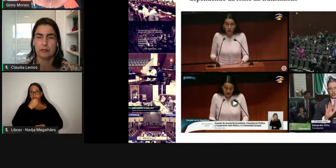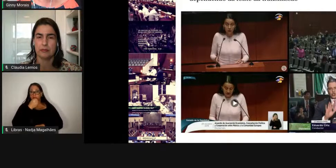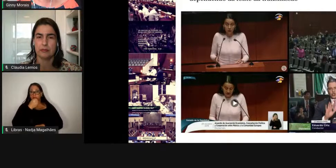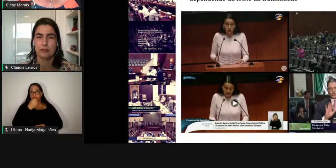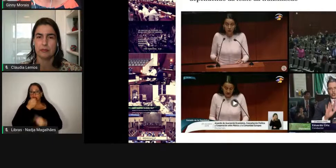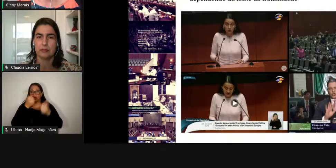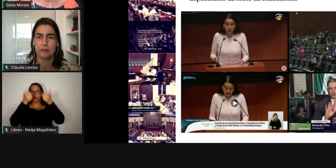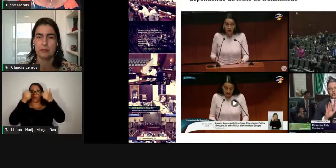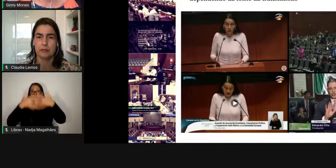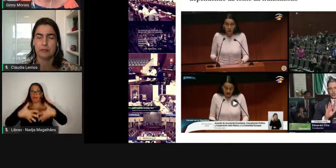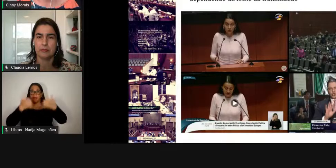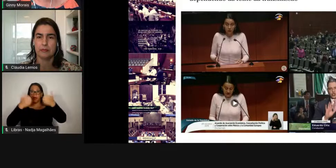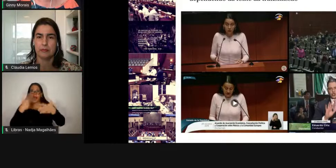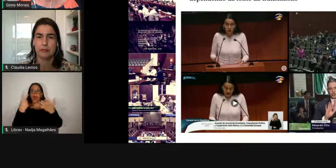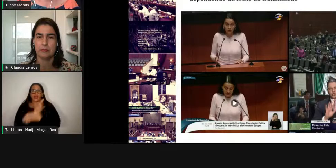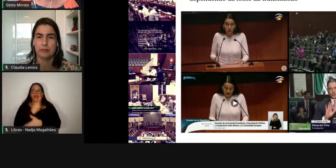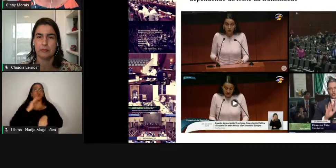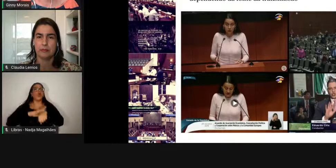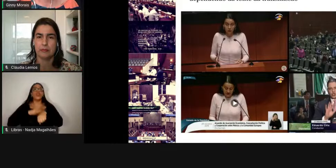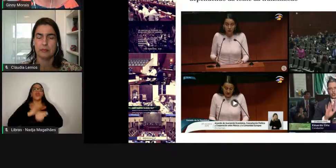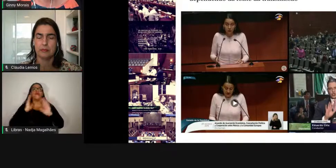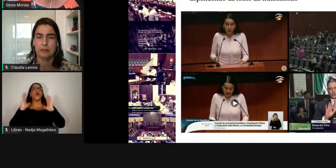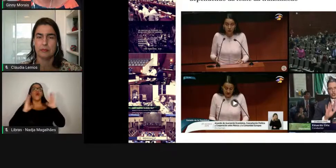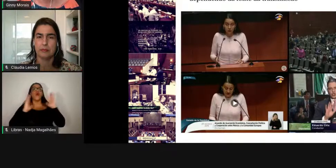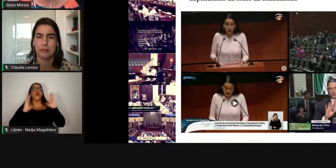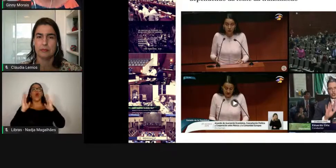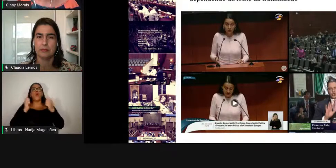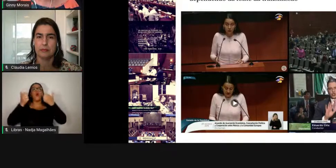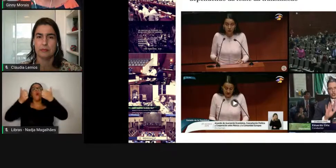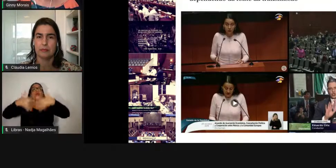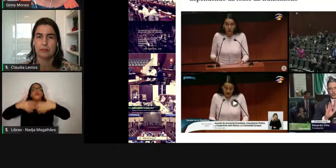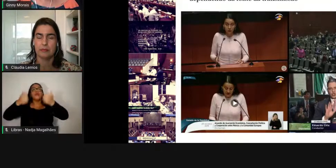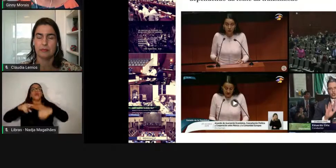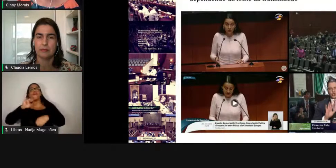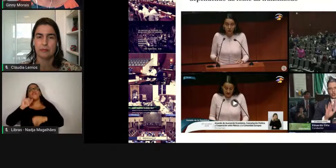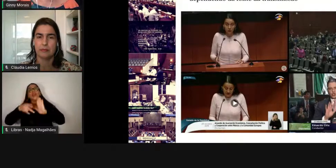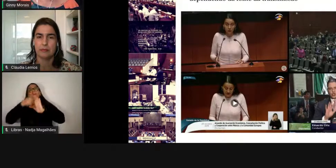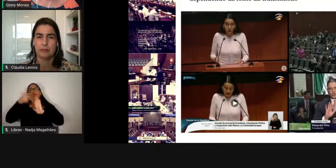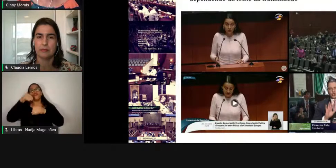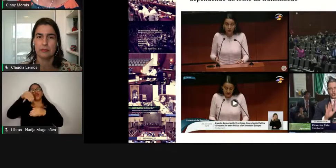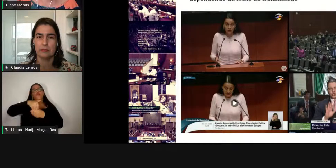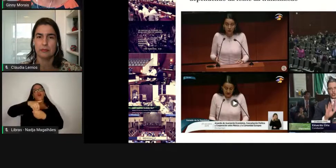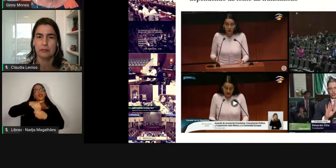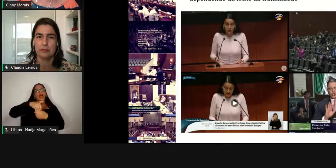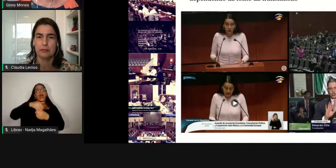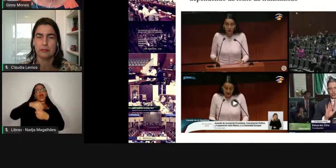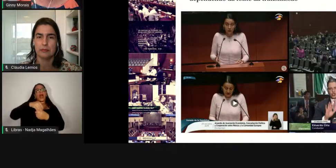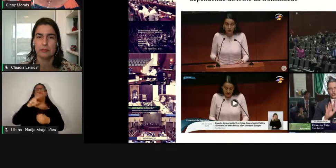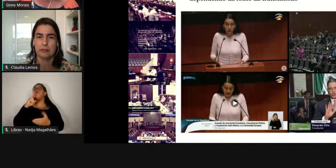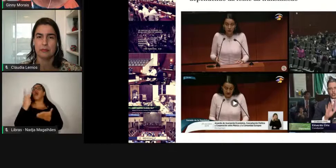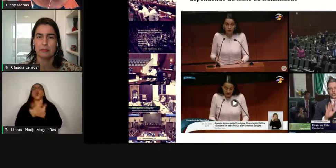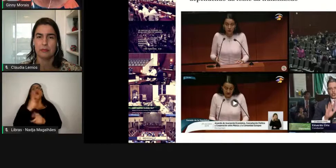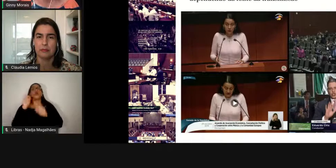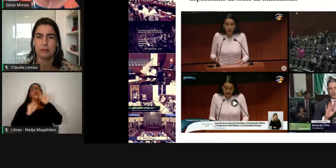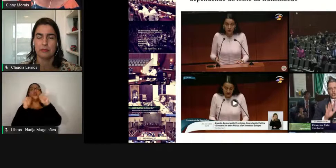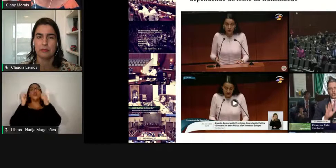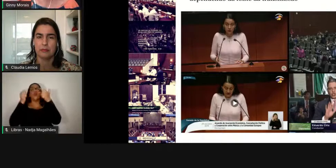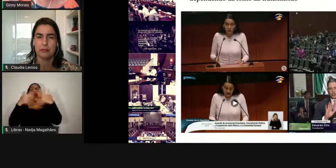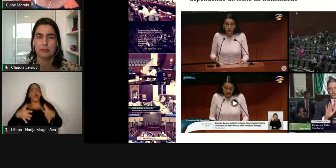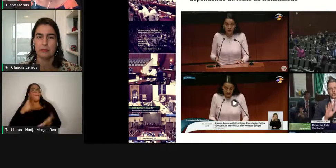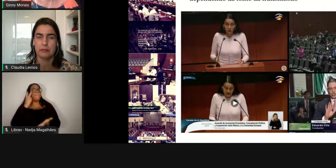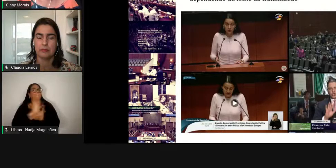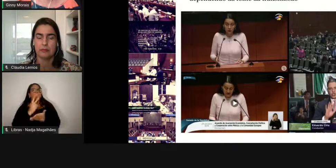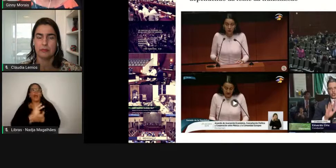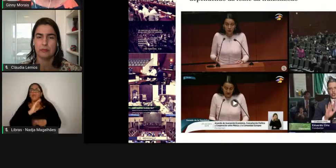explicar o assunto, o que está acontecendo naquele momento, quais são as implicações daquela decisão do parlamento no momento em que